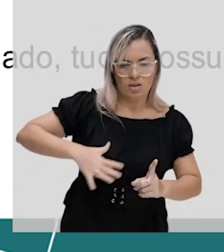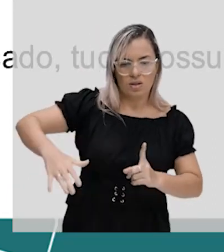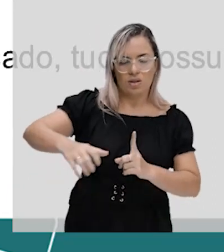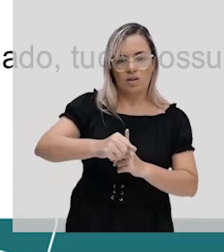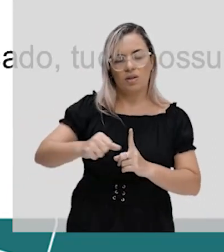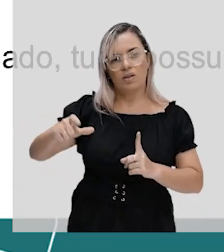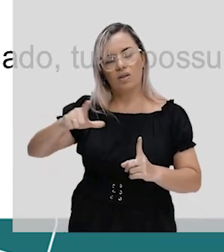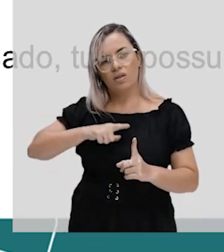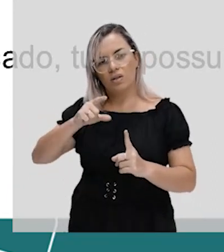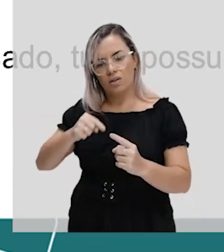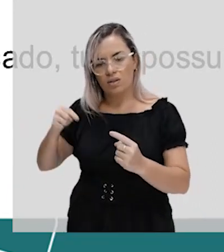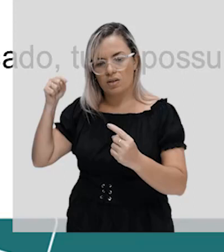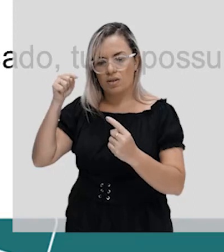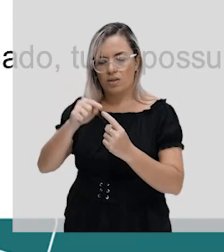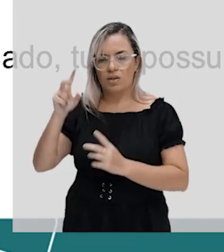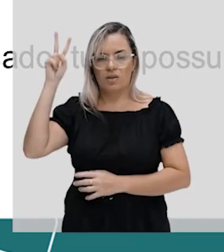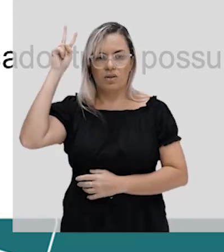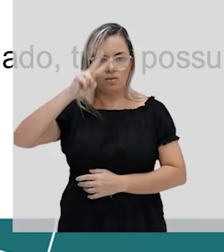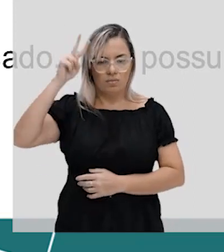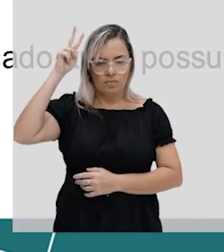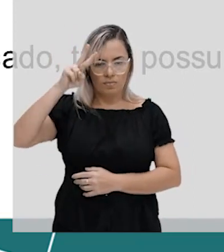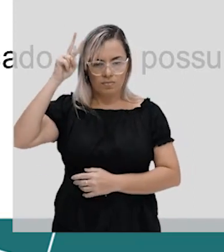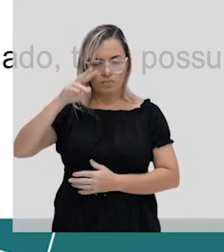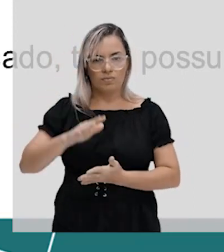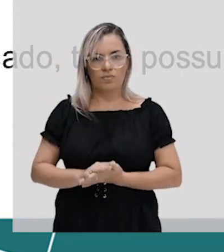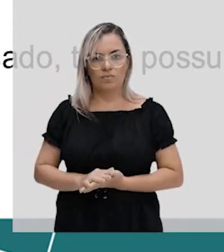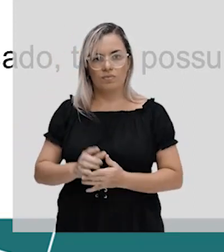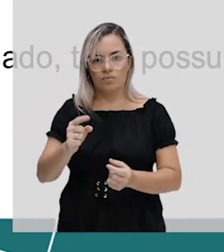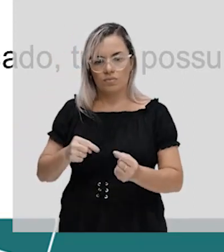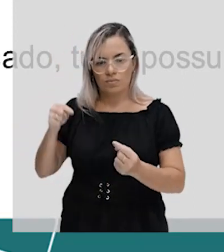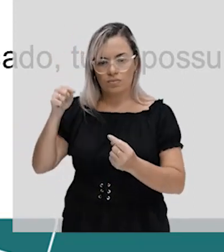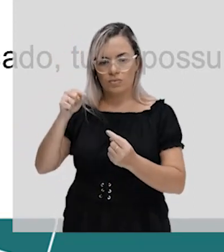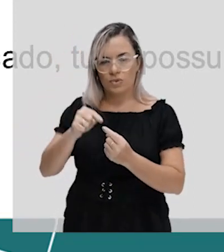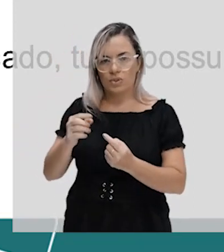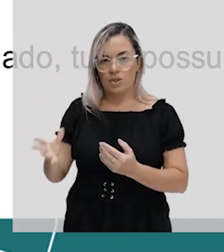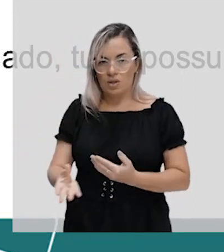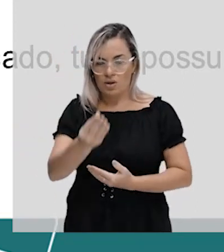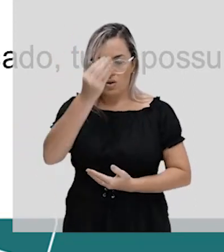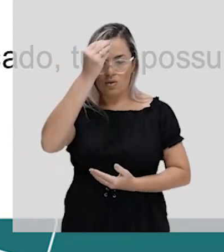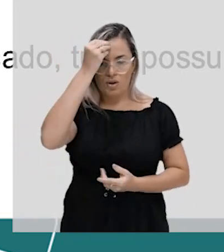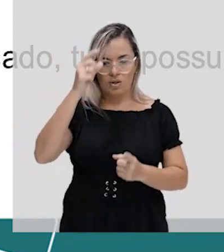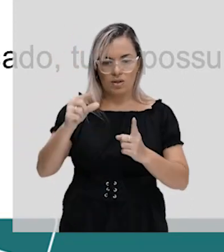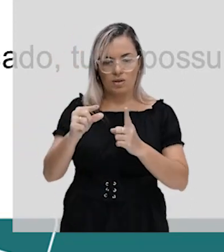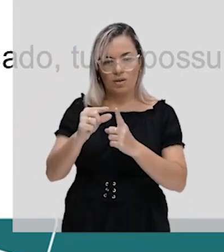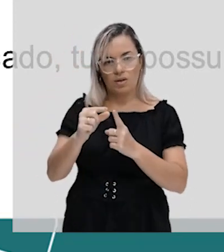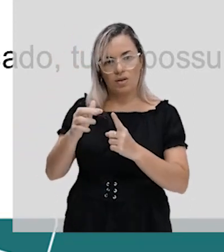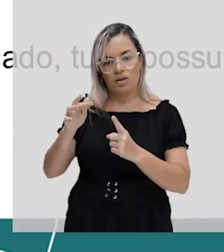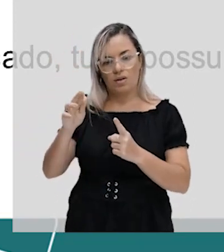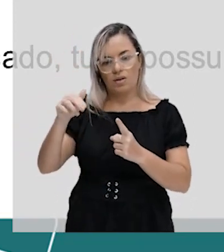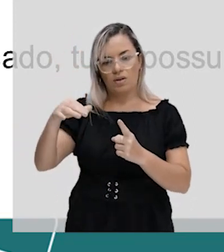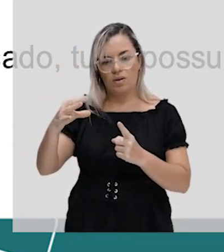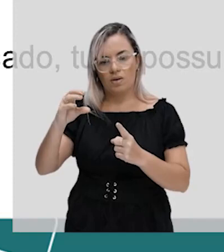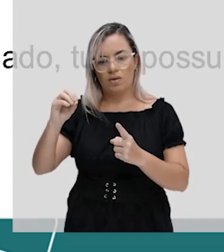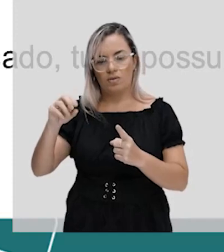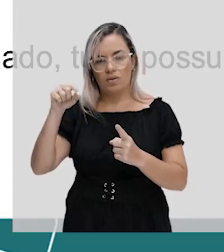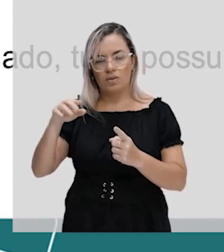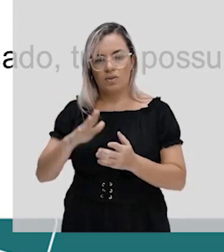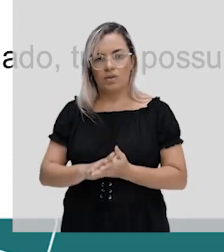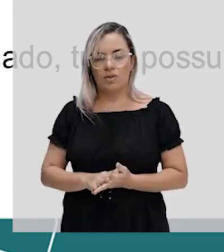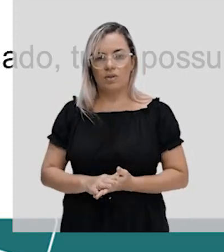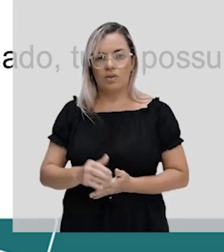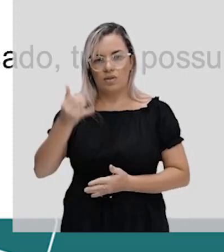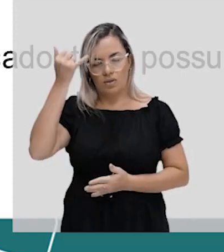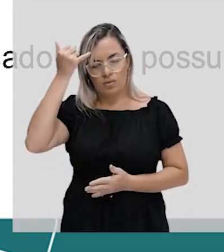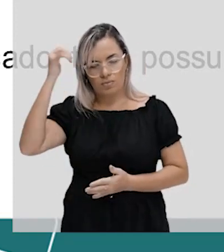função. Lembra que eu te falei? Guarda essa palavra função que daqui a pouco a gente vai analisar. Então, funcionalismo vem dessa